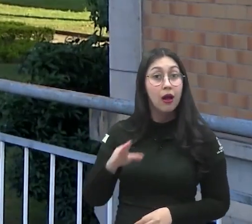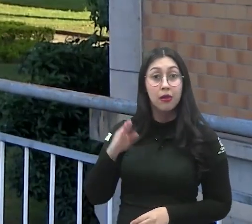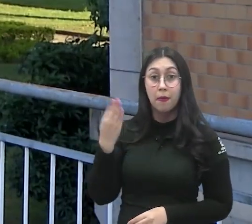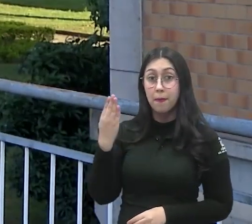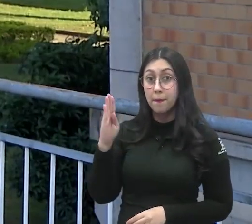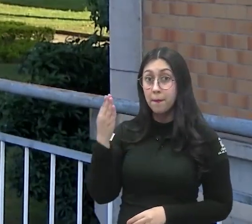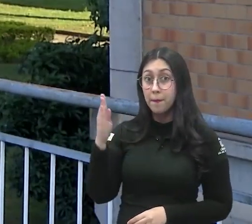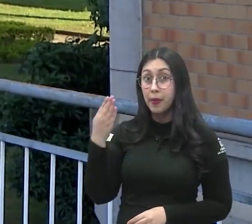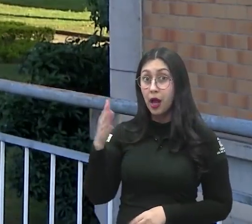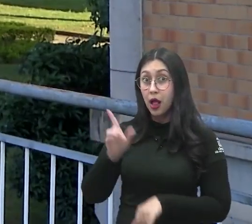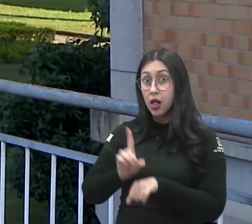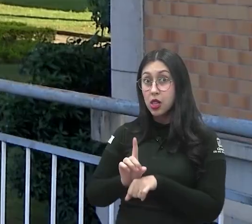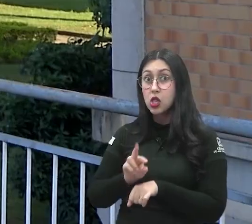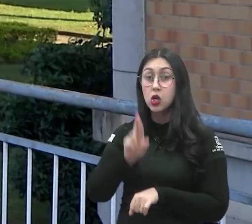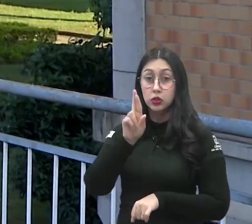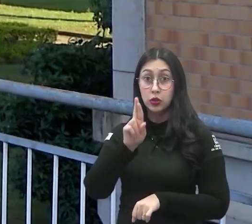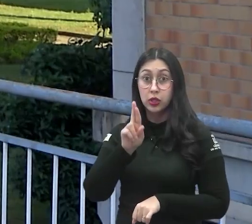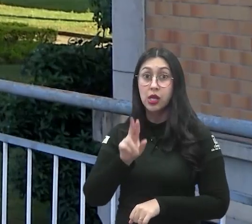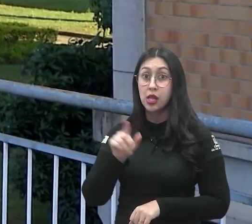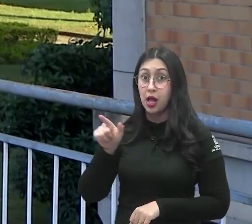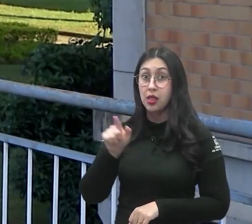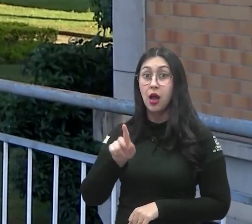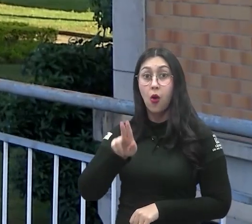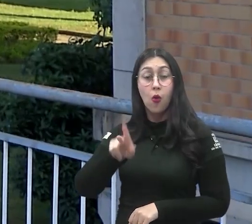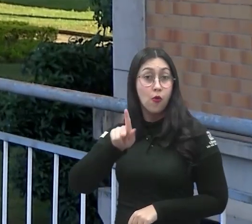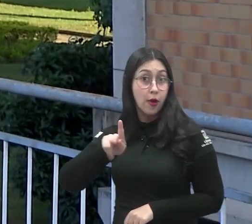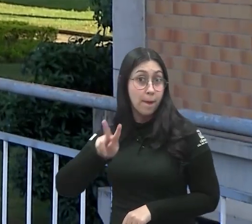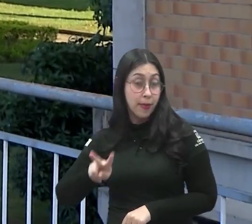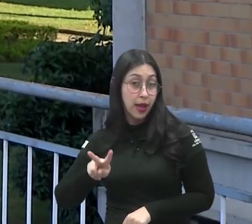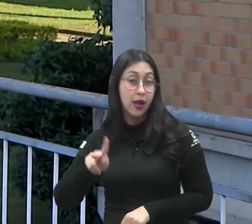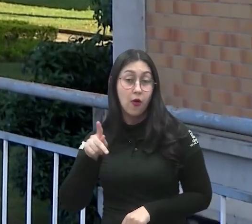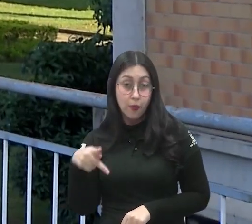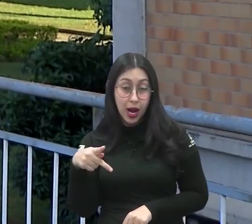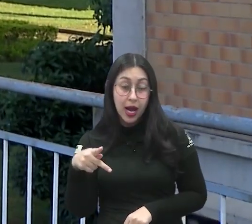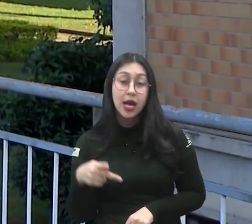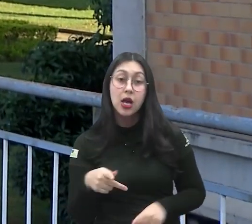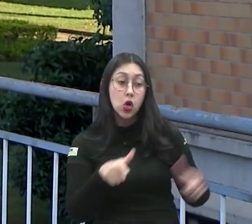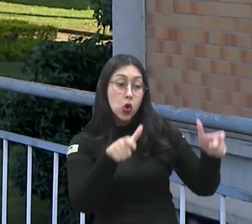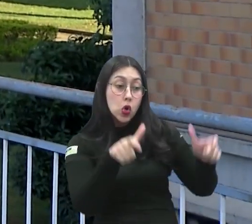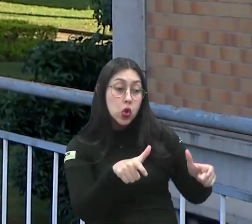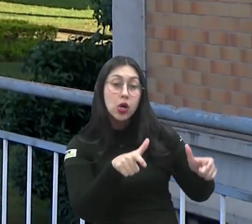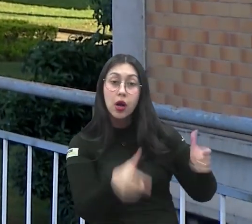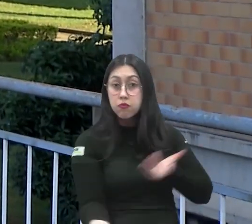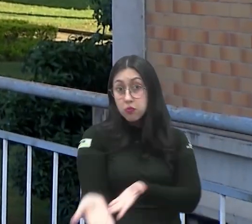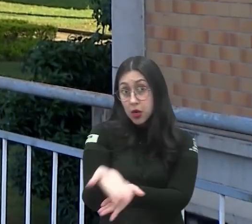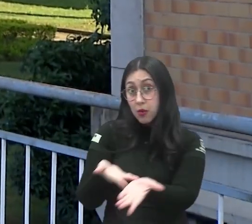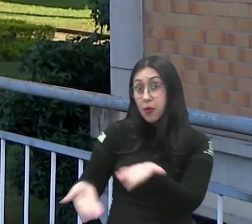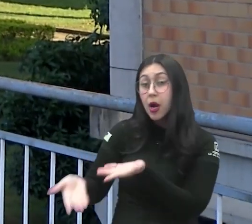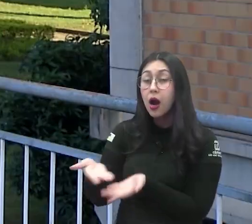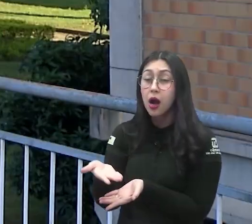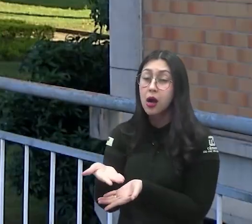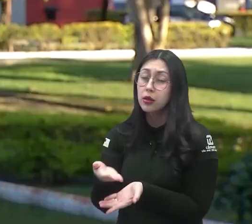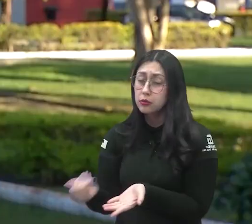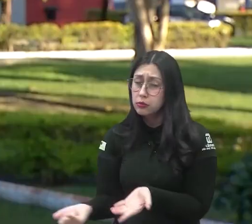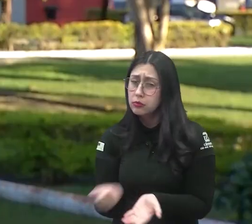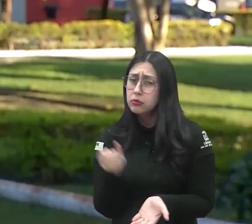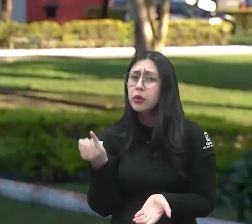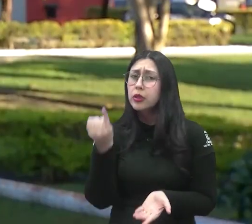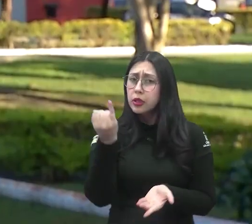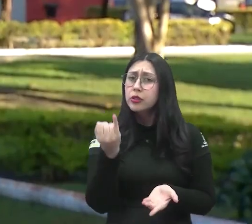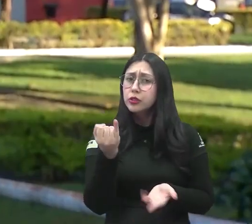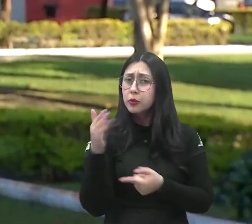e doutora em Ecologia e Recursos Naturais da Univap, áreas verdes e espaços de convivência